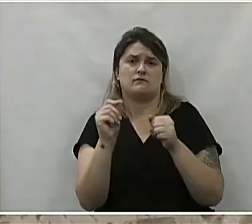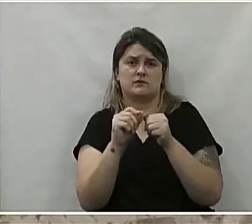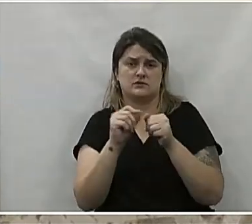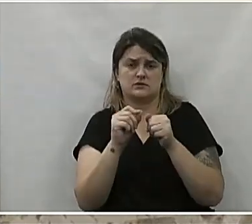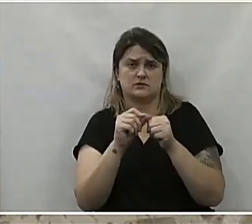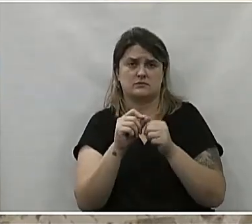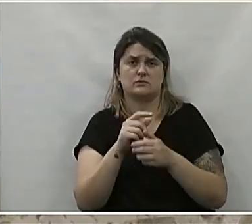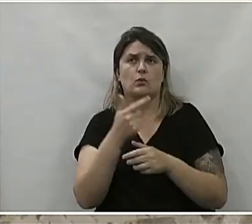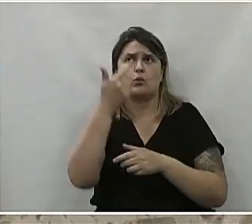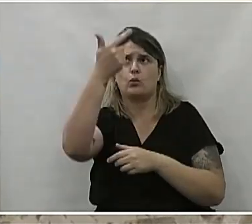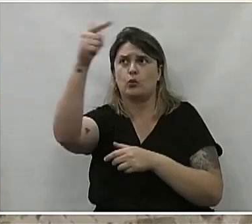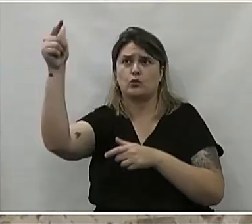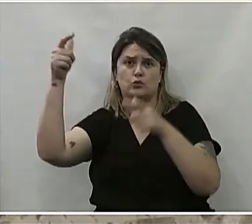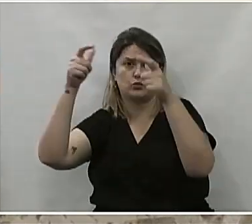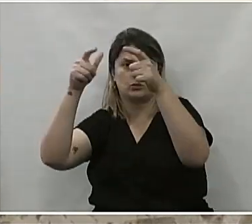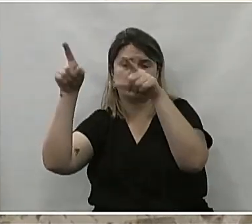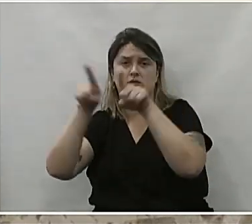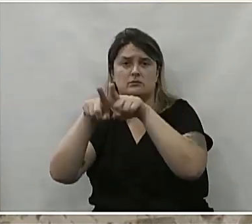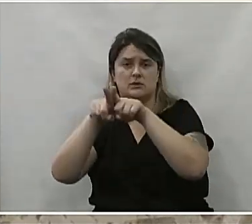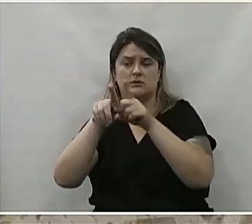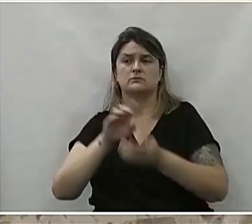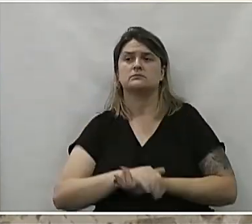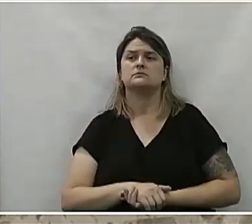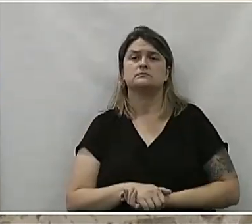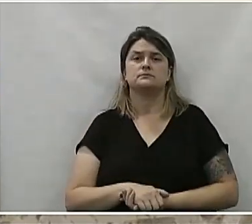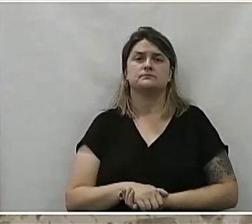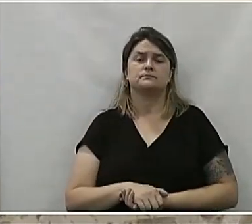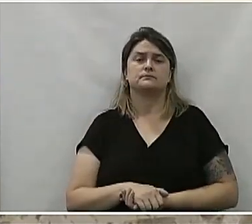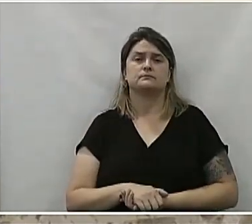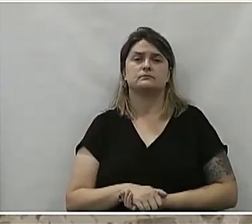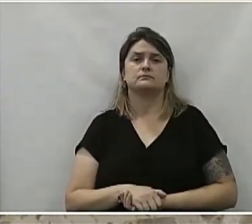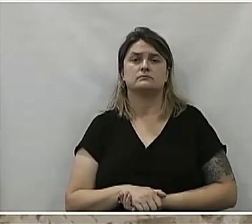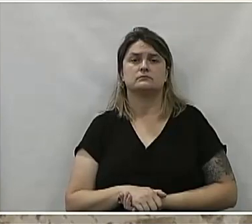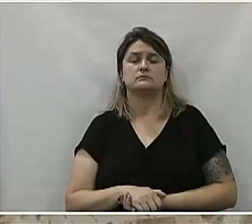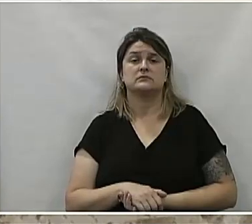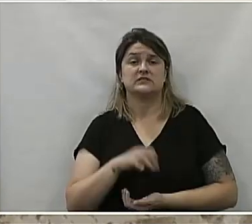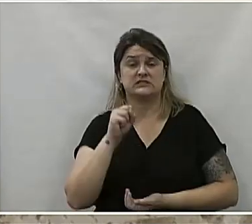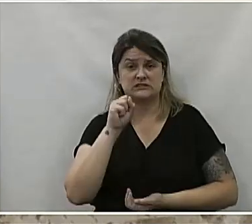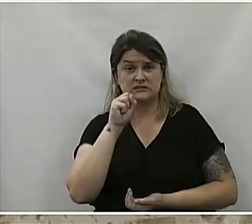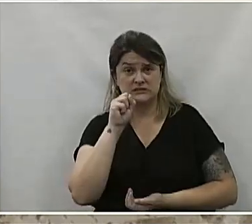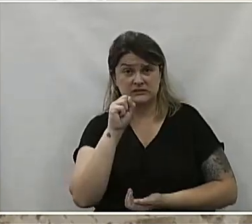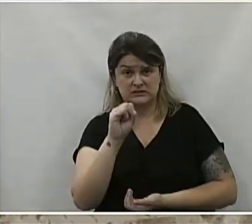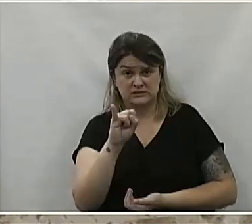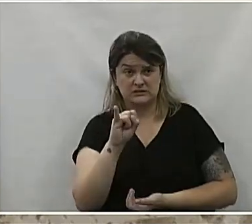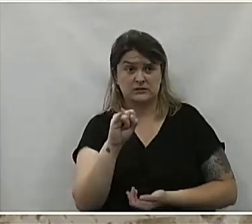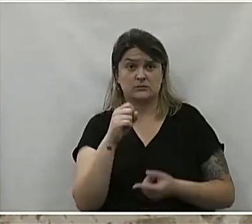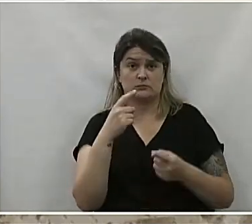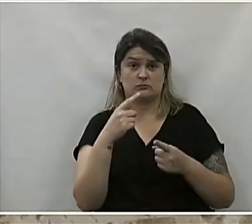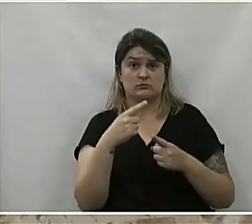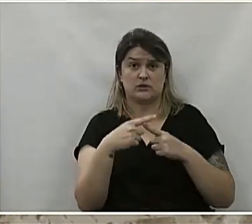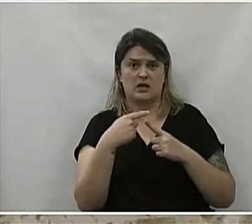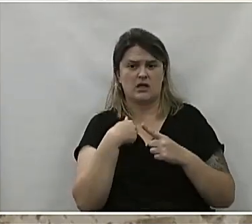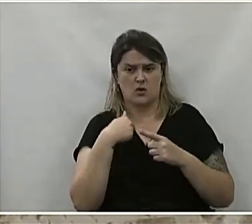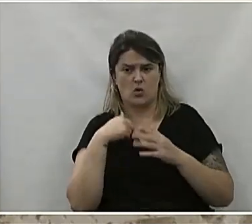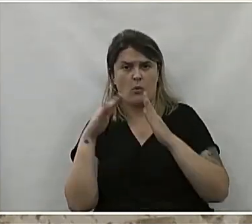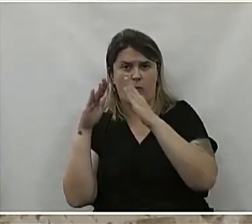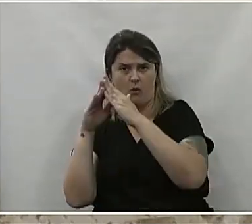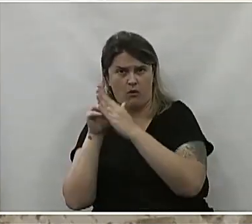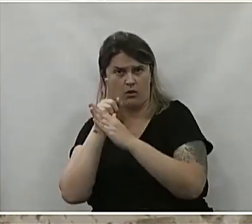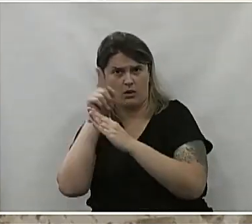em outros lugares Que não é só Na nossa estrada lá Se for Por motivo Que eu moro lá